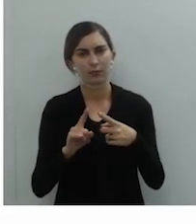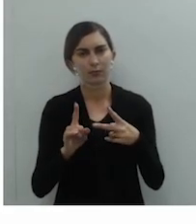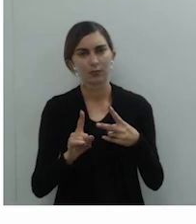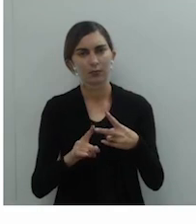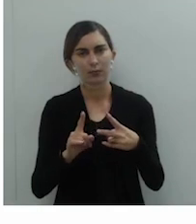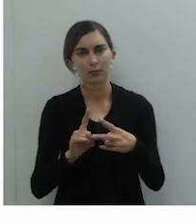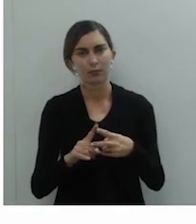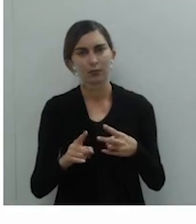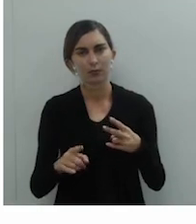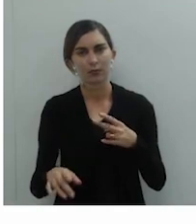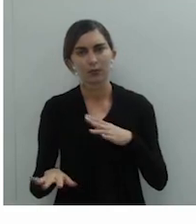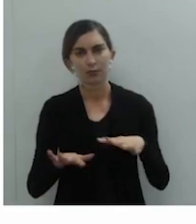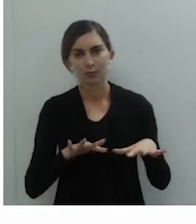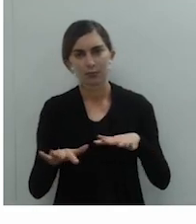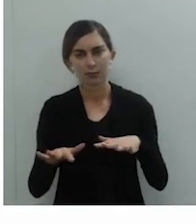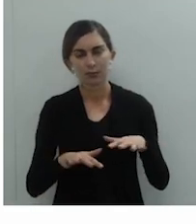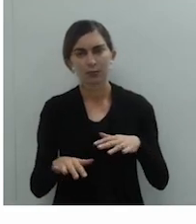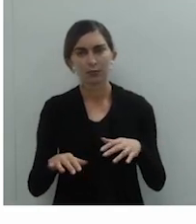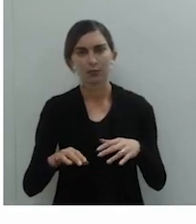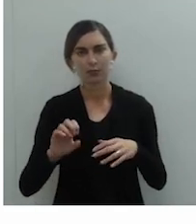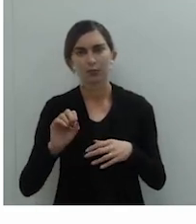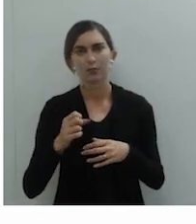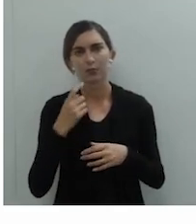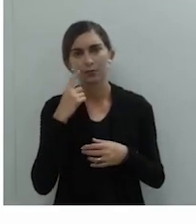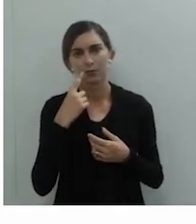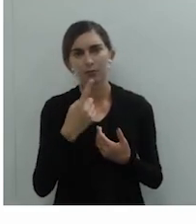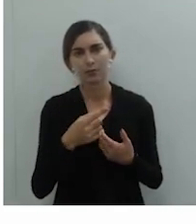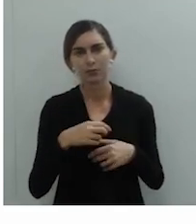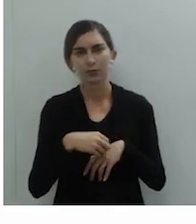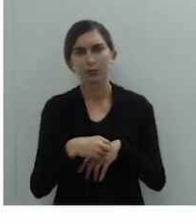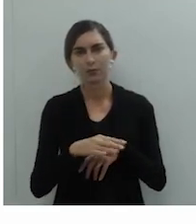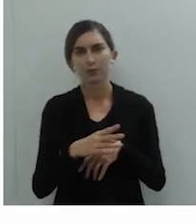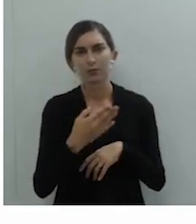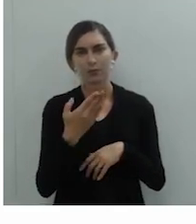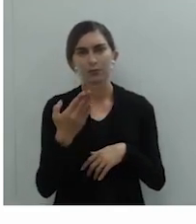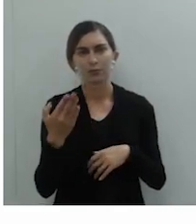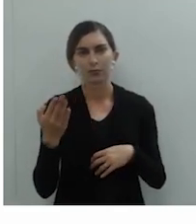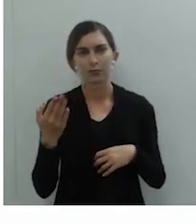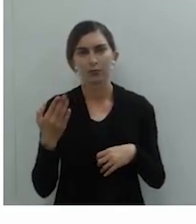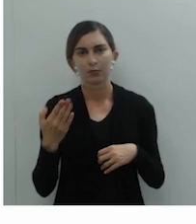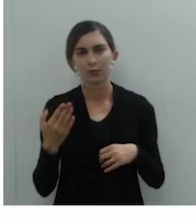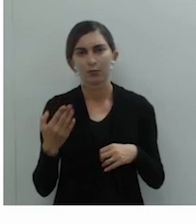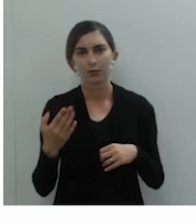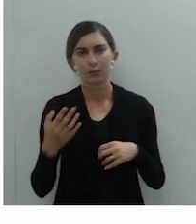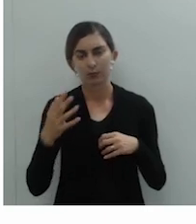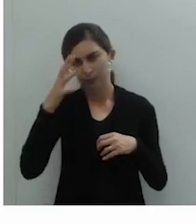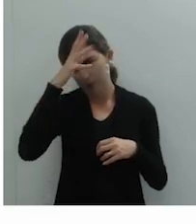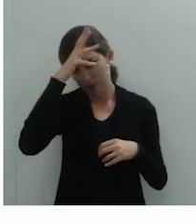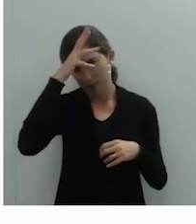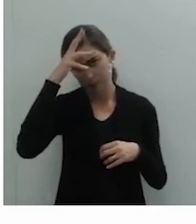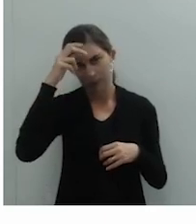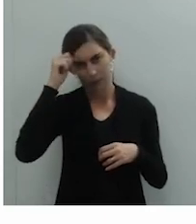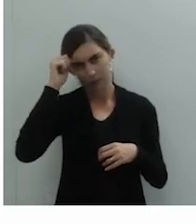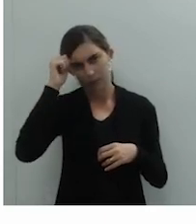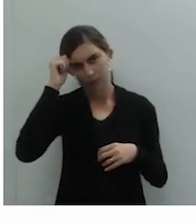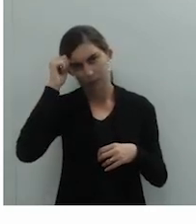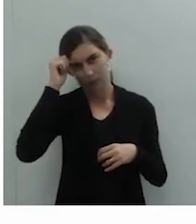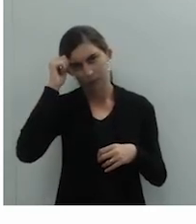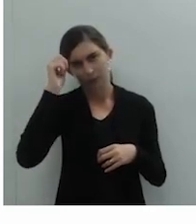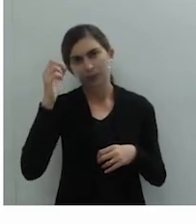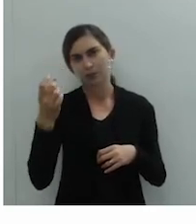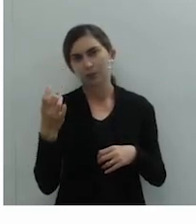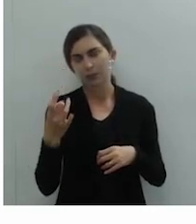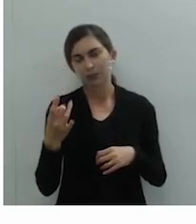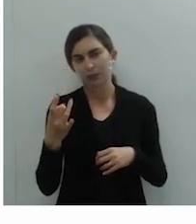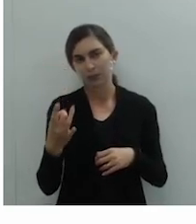dessa exploração. Veja, eu vou trazer aí na Amazônia a exploração das